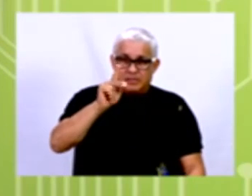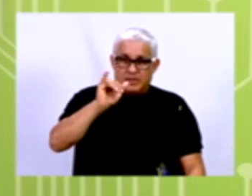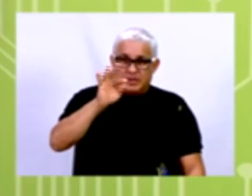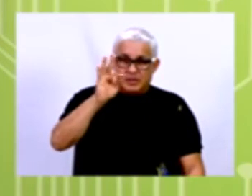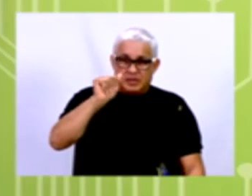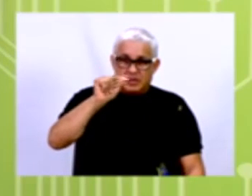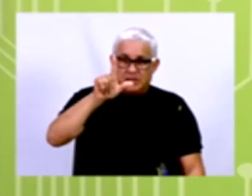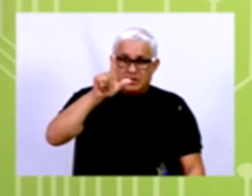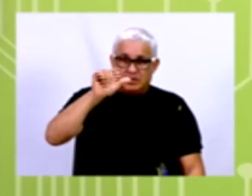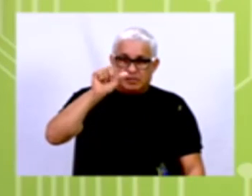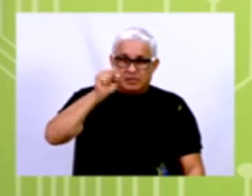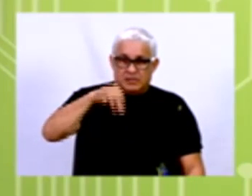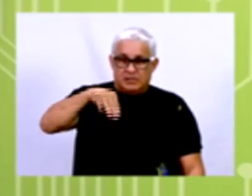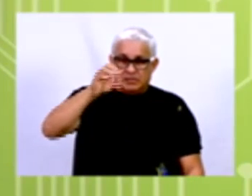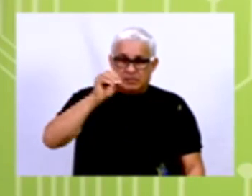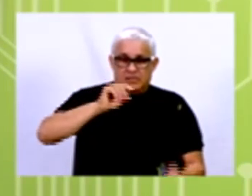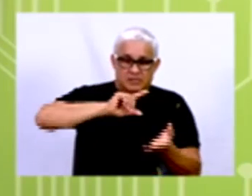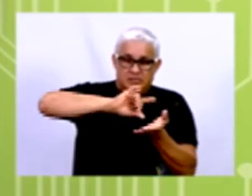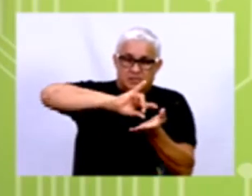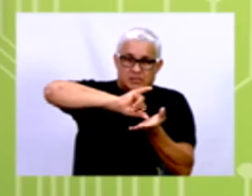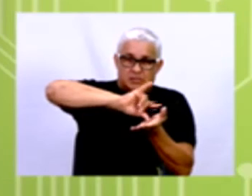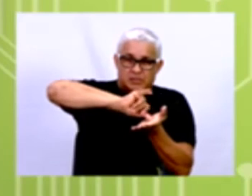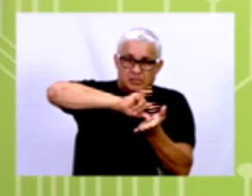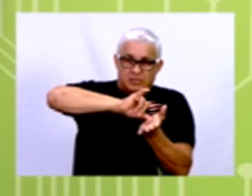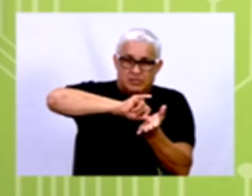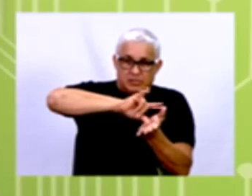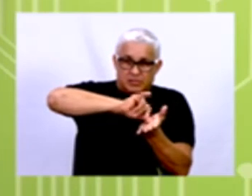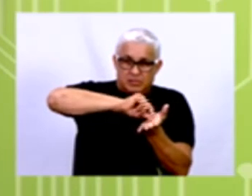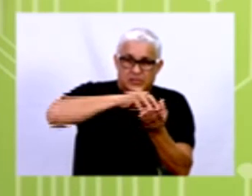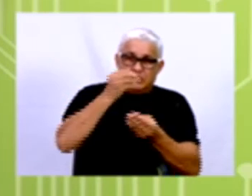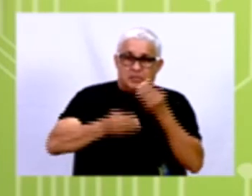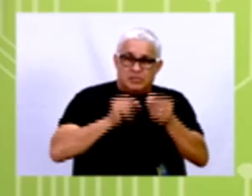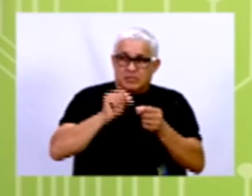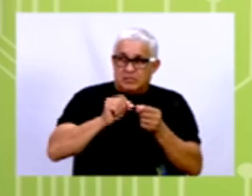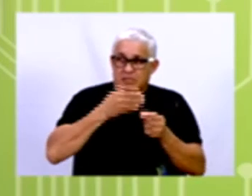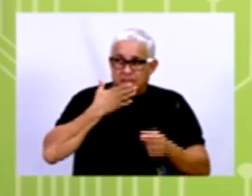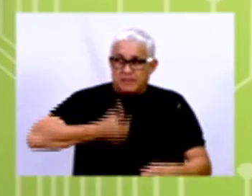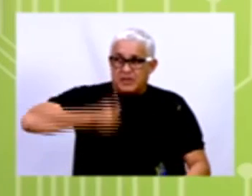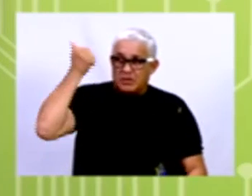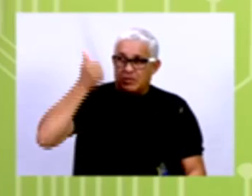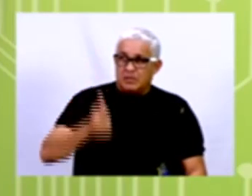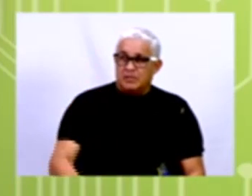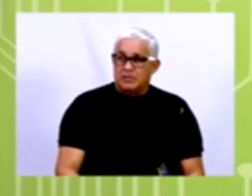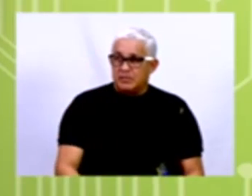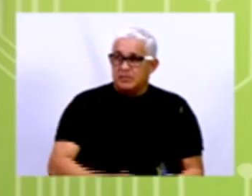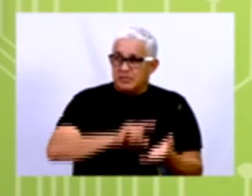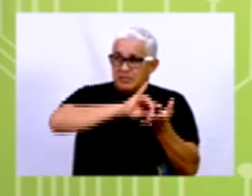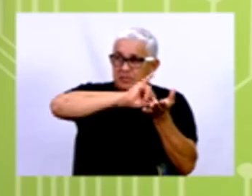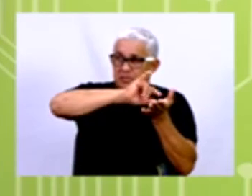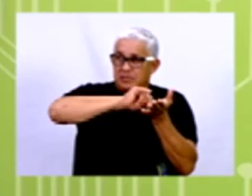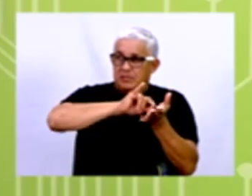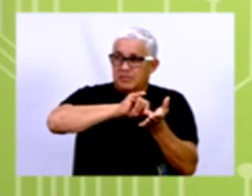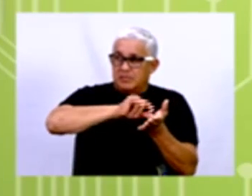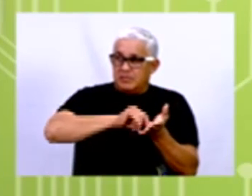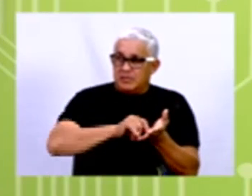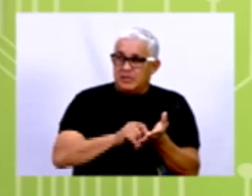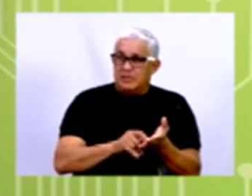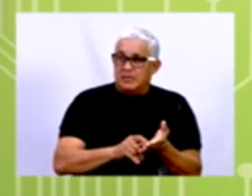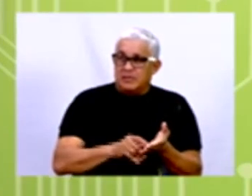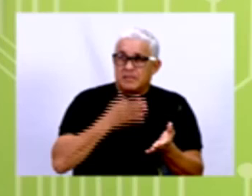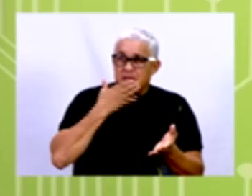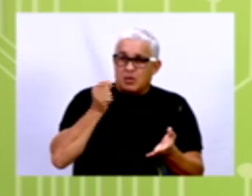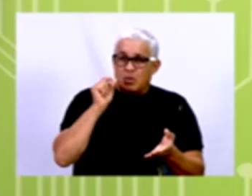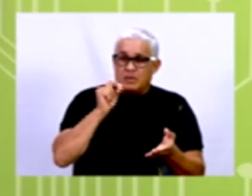Como fazê-lo ser mais produtivo, racional e eficiente, de forma a atender da melhor forma